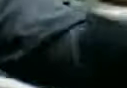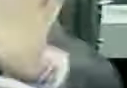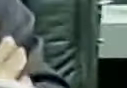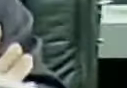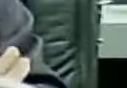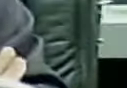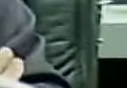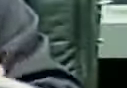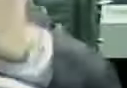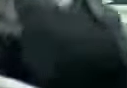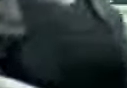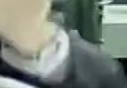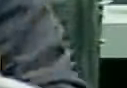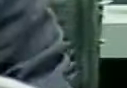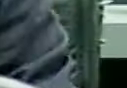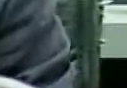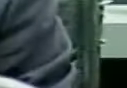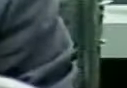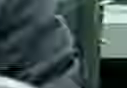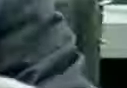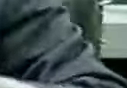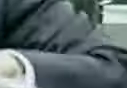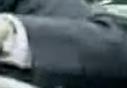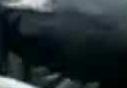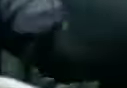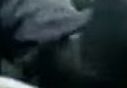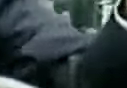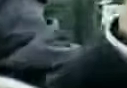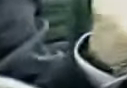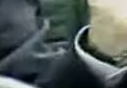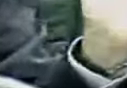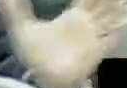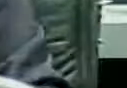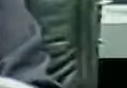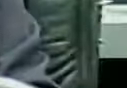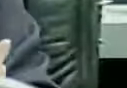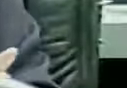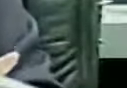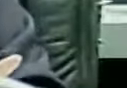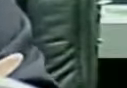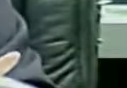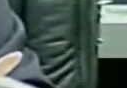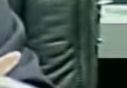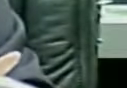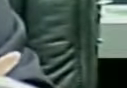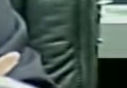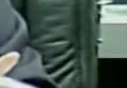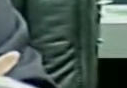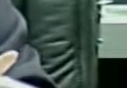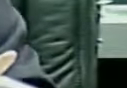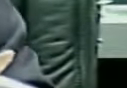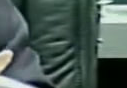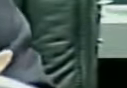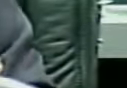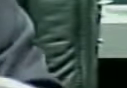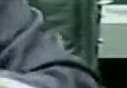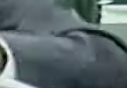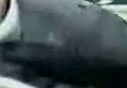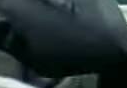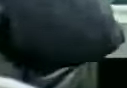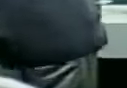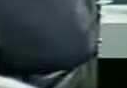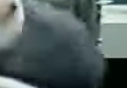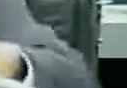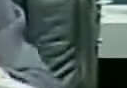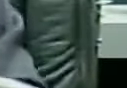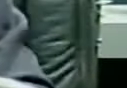sabe que existe tudo que é lugar. Mas da forma como colocaram, nós não vamos enxergar mais nada, vai ser só placa de publicidade. Então, realmente, o governo está